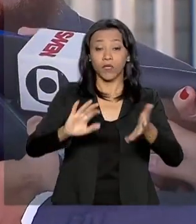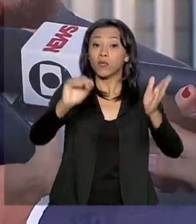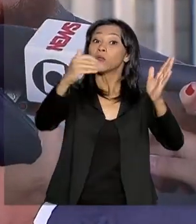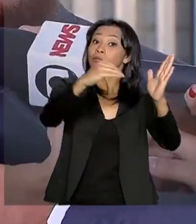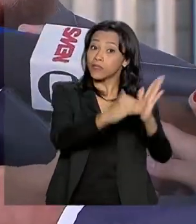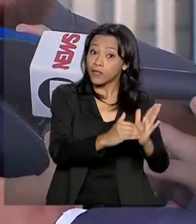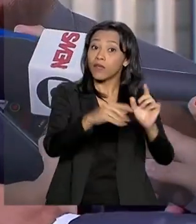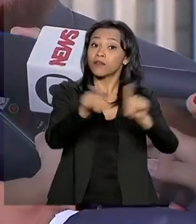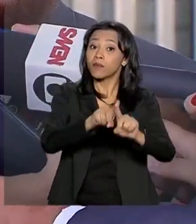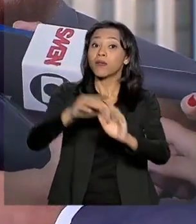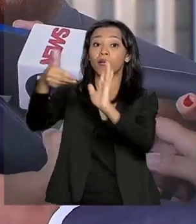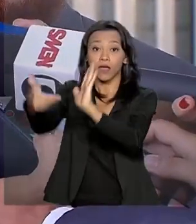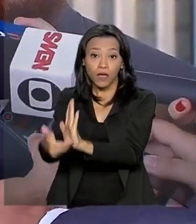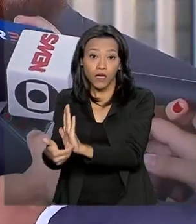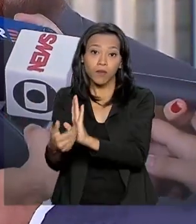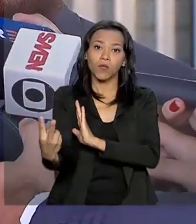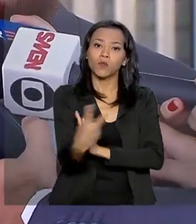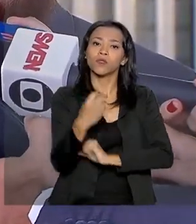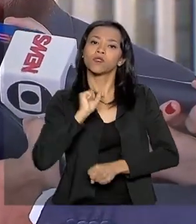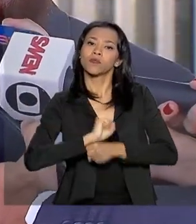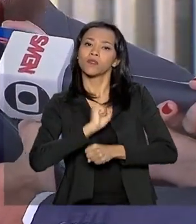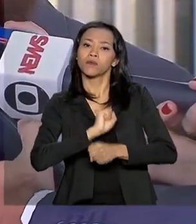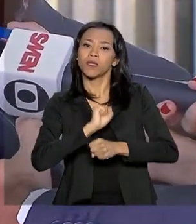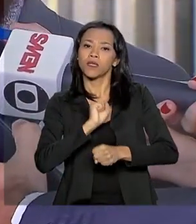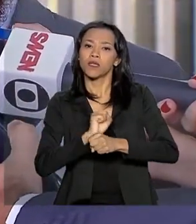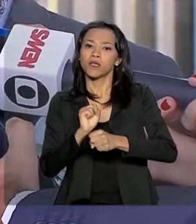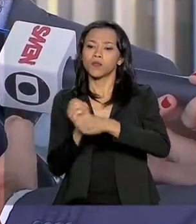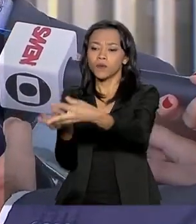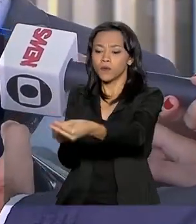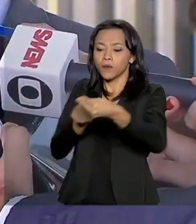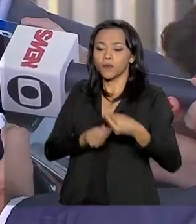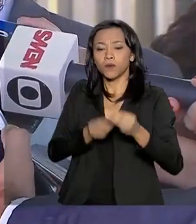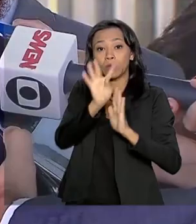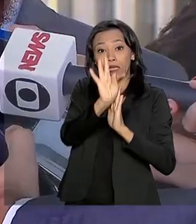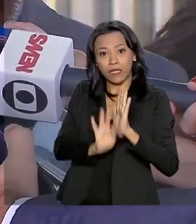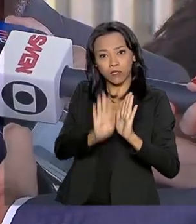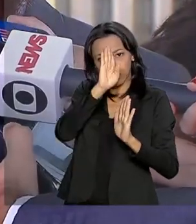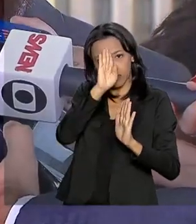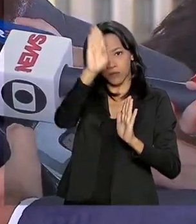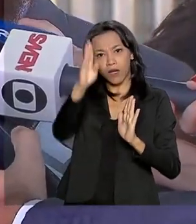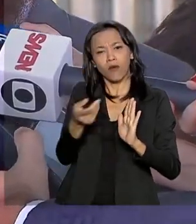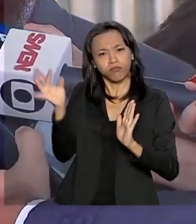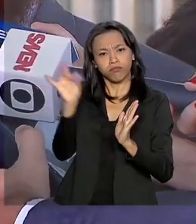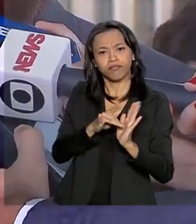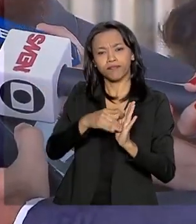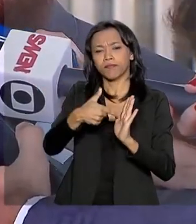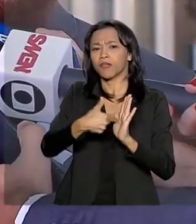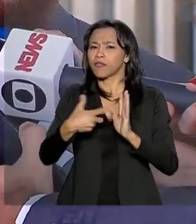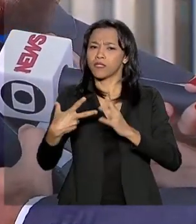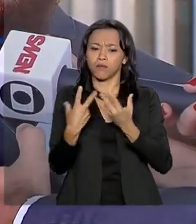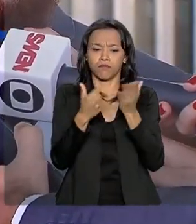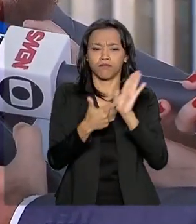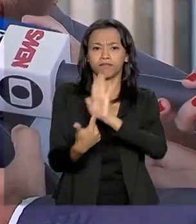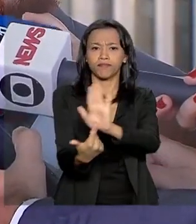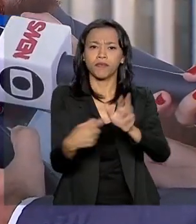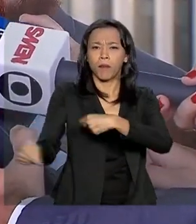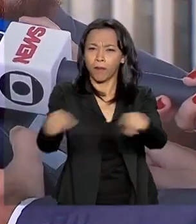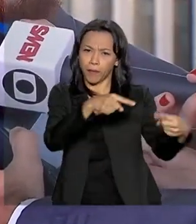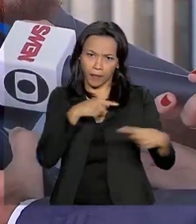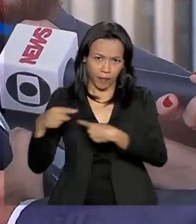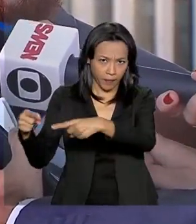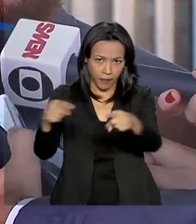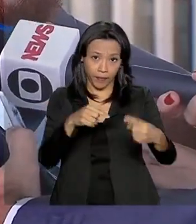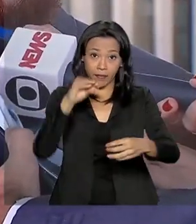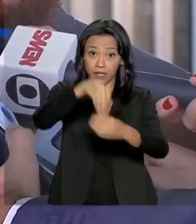especialmente a câmara aguardando o texto principal o texto verdadeiro que vai ser discutido nos